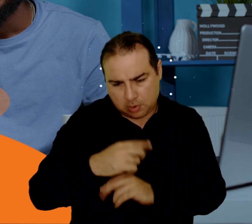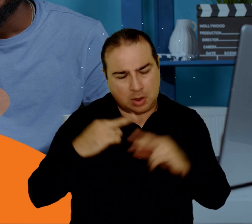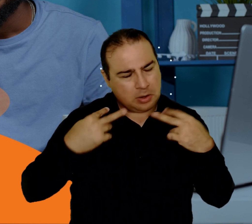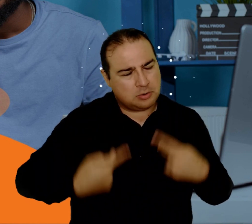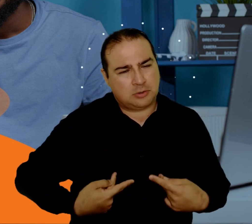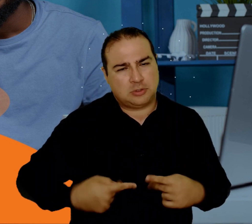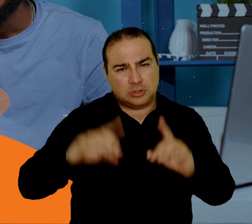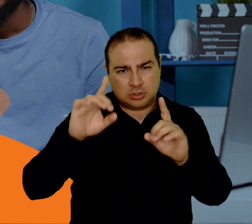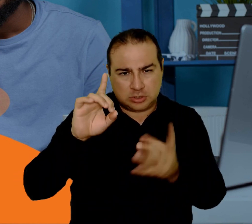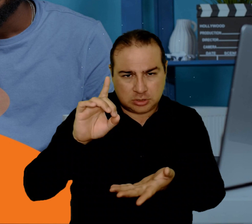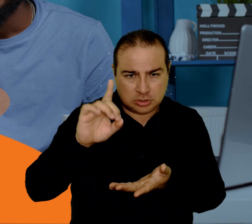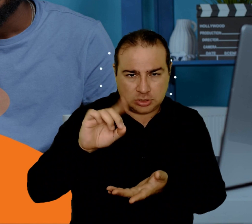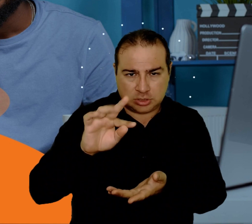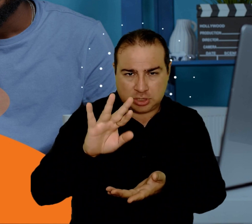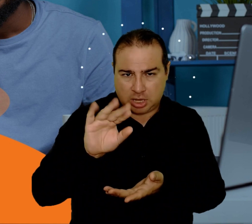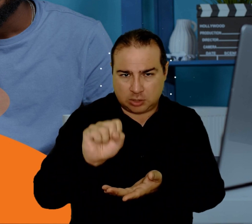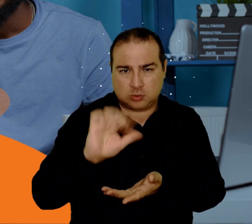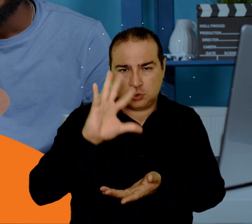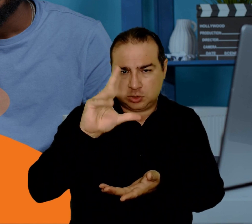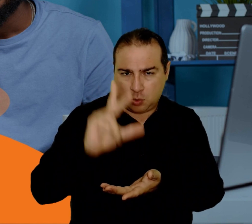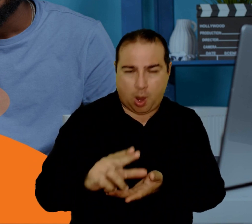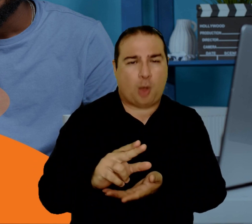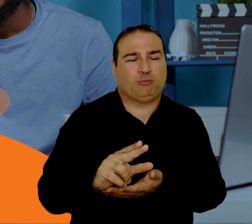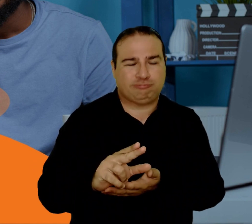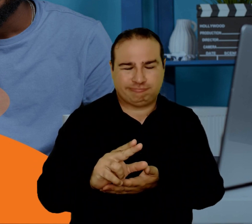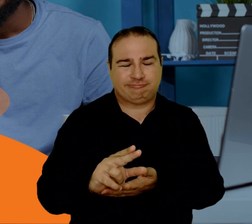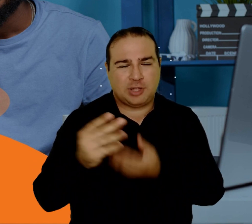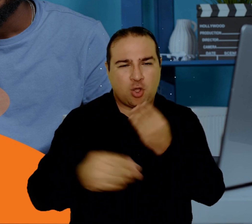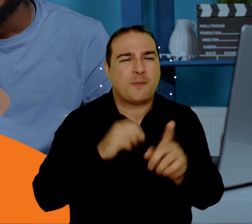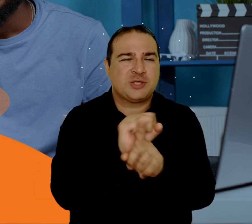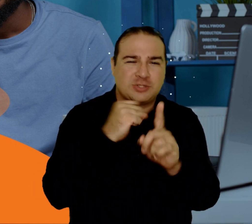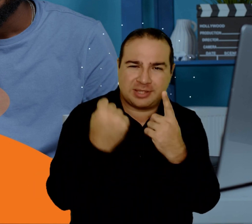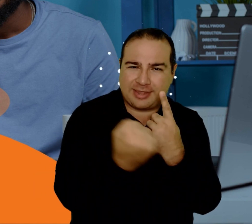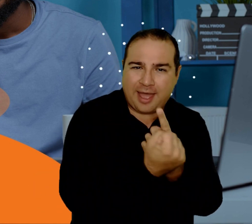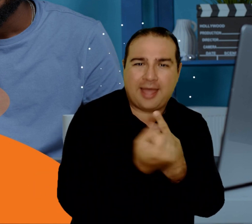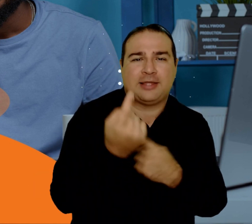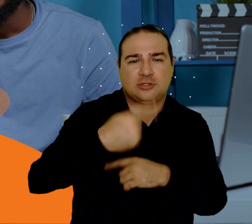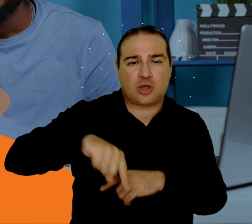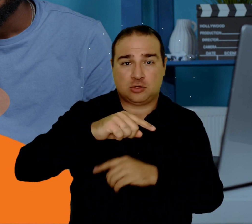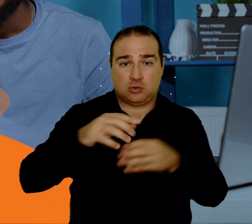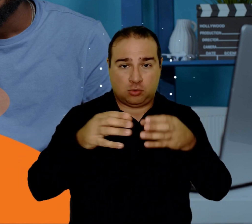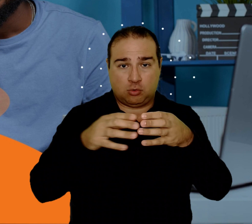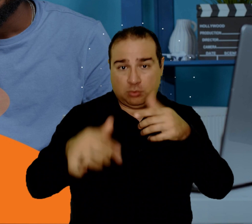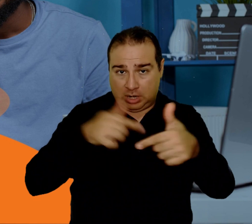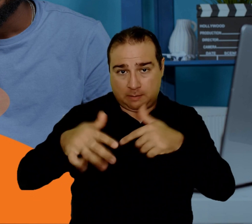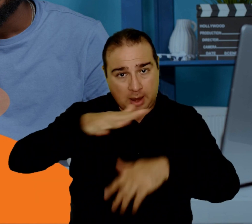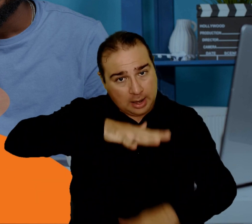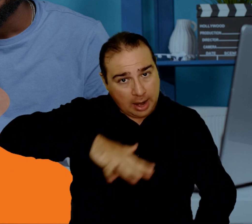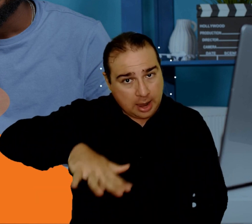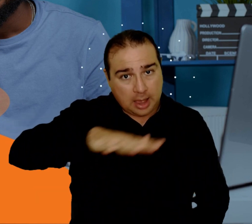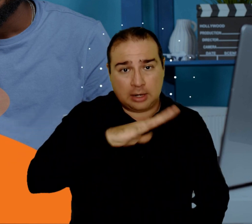mesmos direitos. A gente costuma falar que, de certa forma, a sociedade, né, o nosso meio,